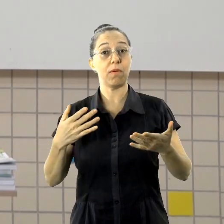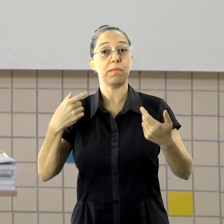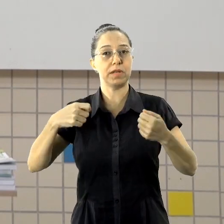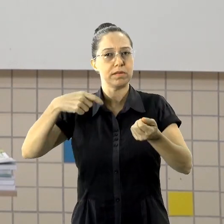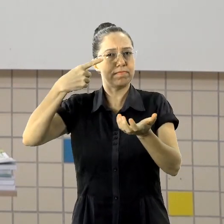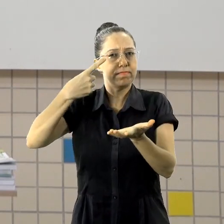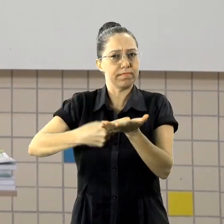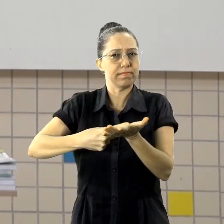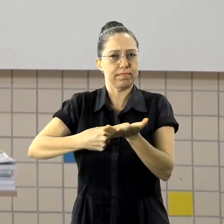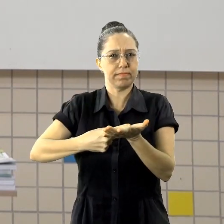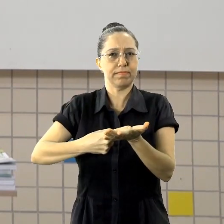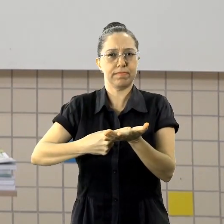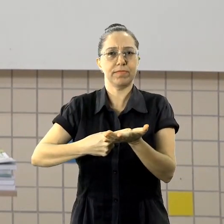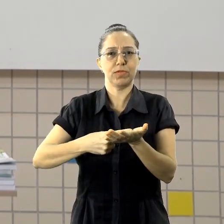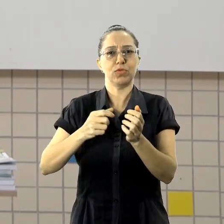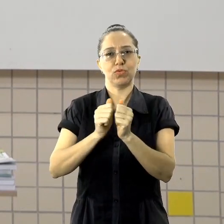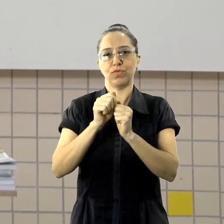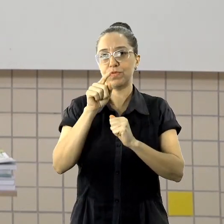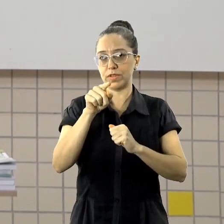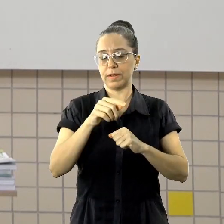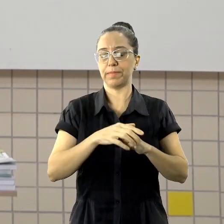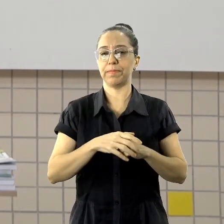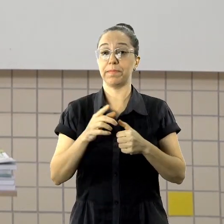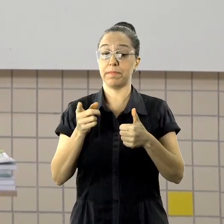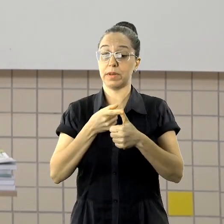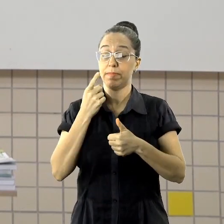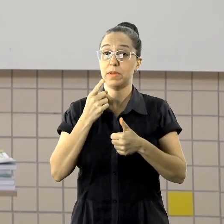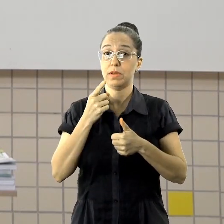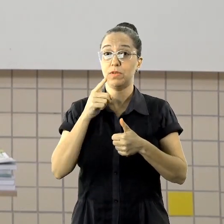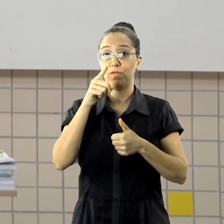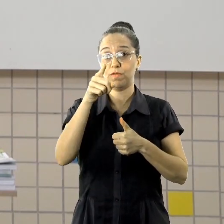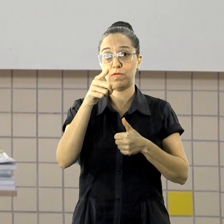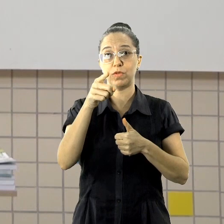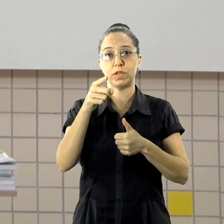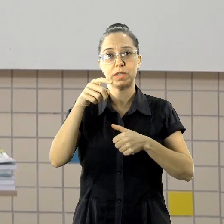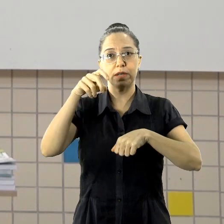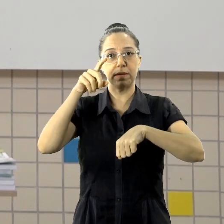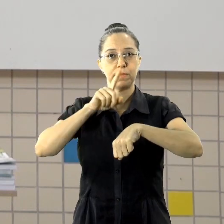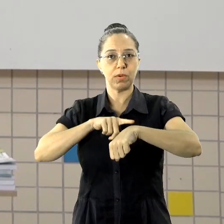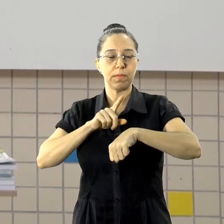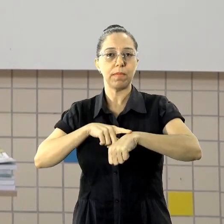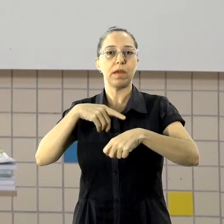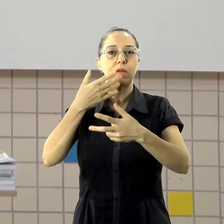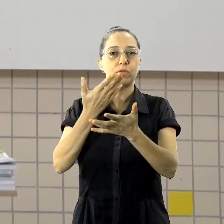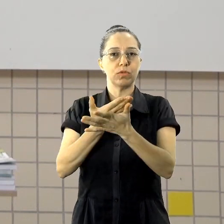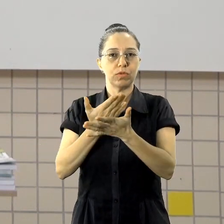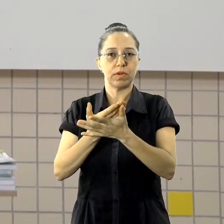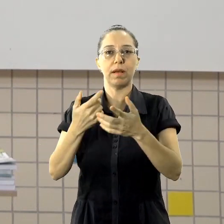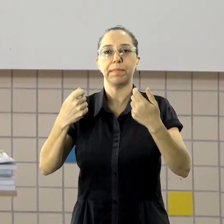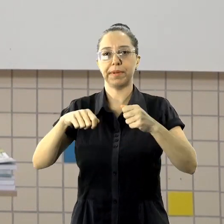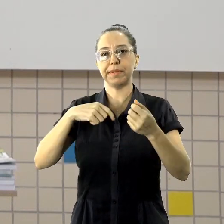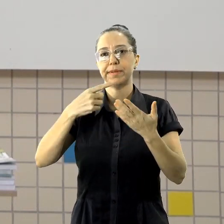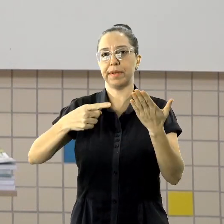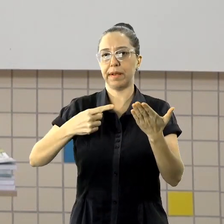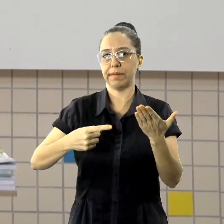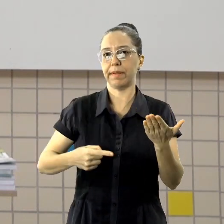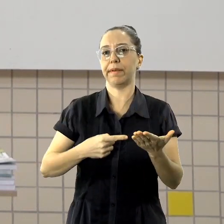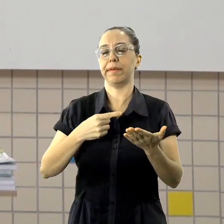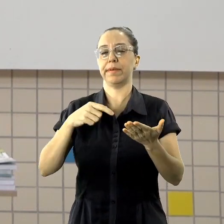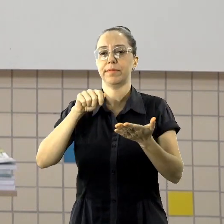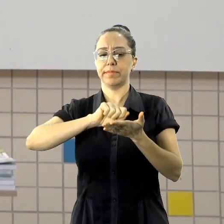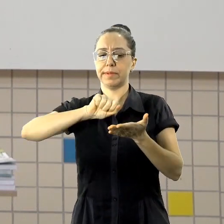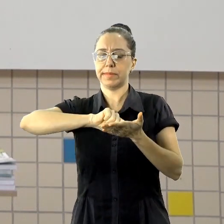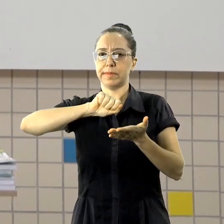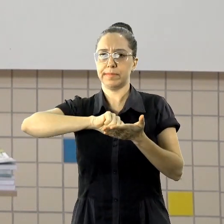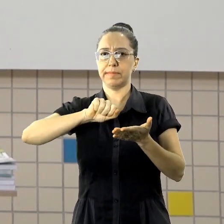com vocês. Primeiro, quando você vir assistir às aulas, pegue o seu caderno, pegue a sua caneta,